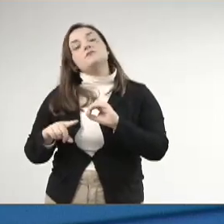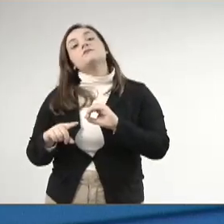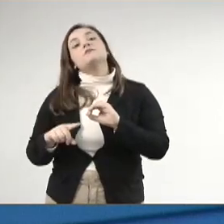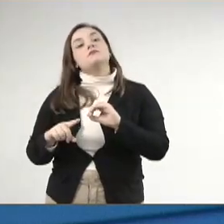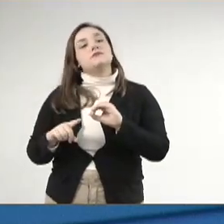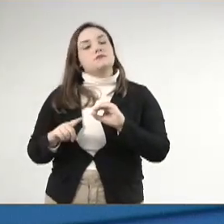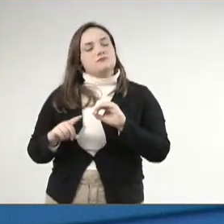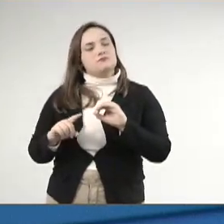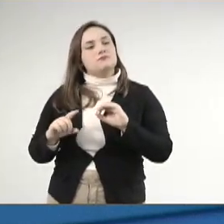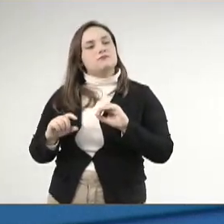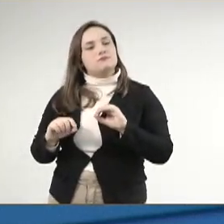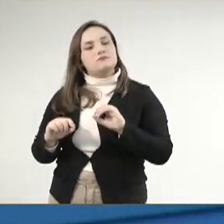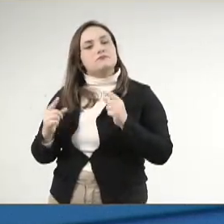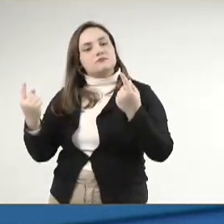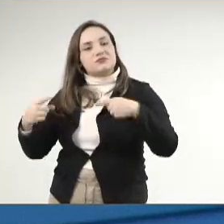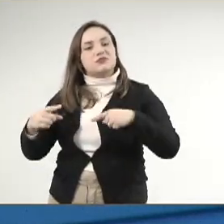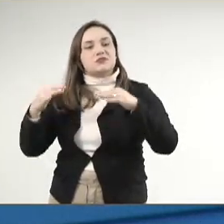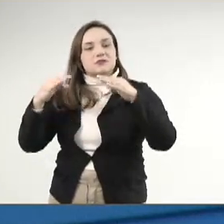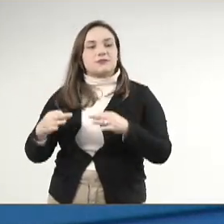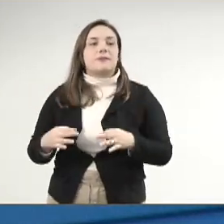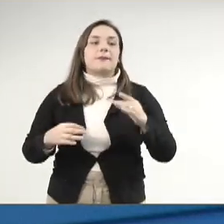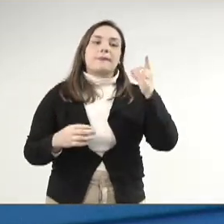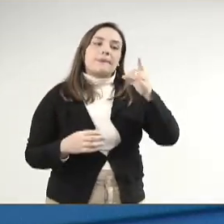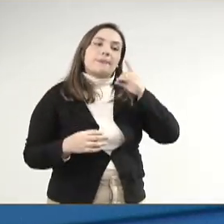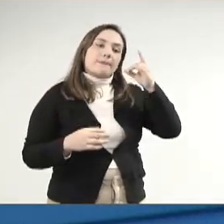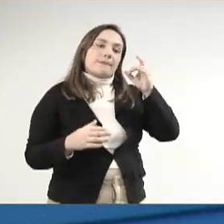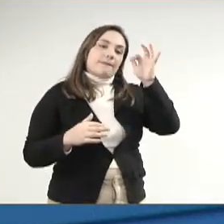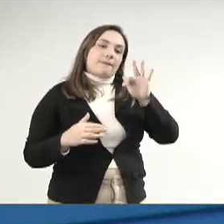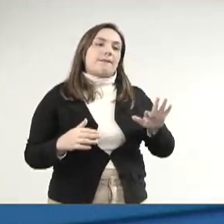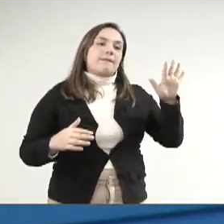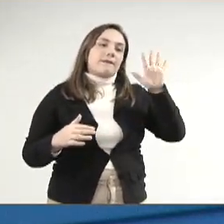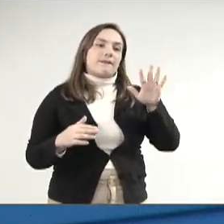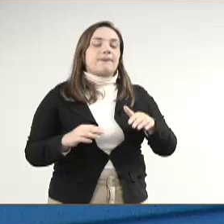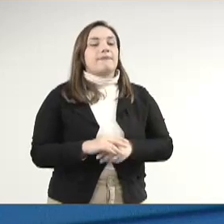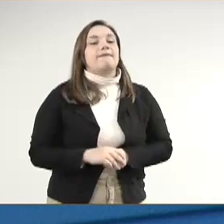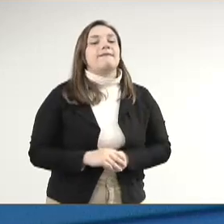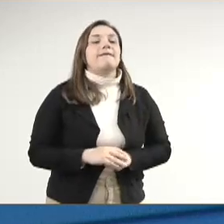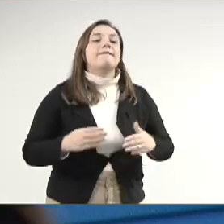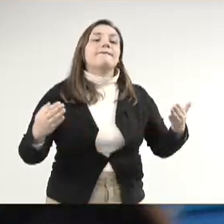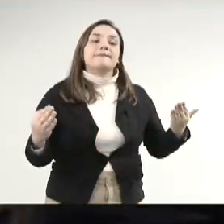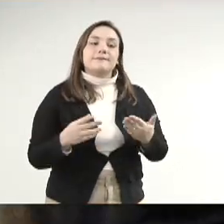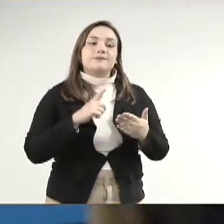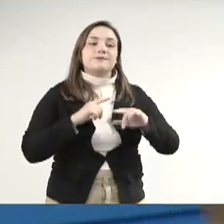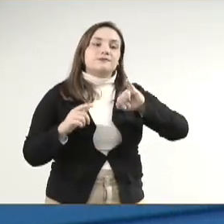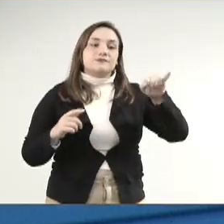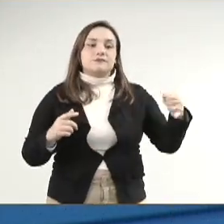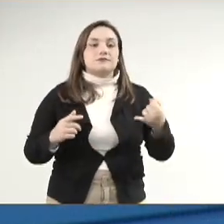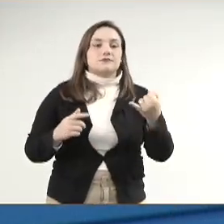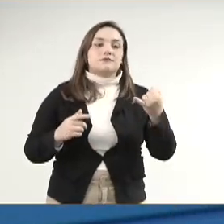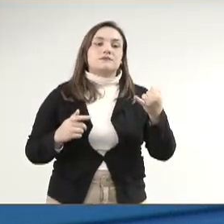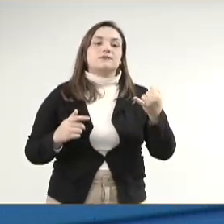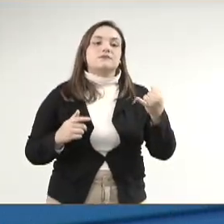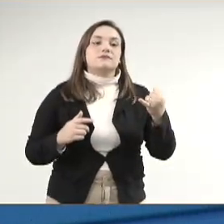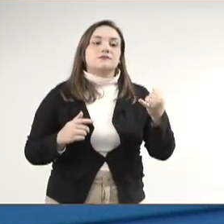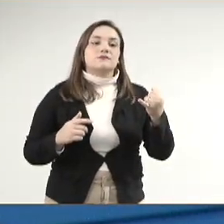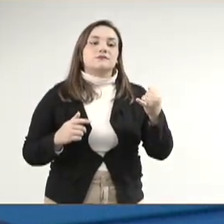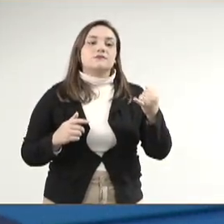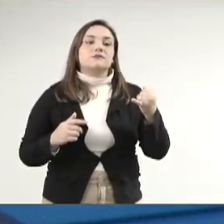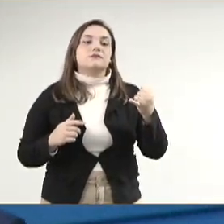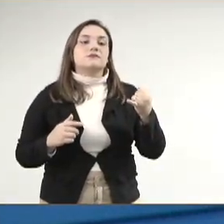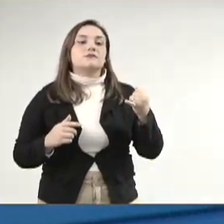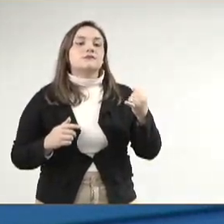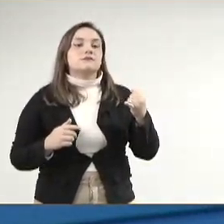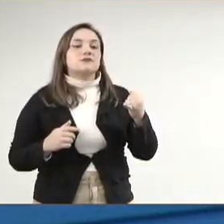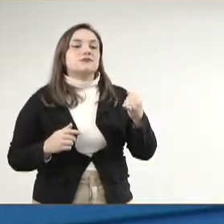competitiva. Os deputados federais, deputado Paulo Correa, tem hoje a oportunidade histórica de fazer a escolha